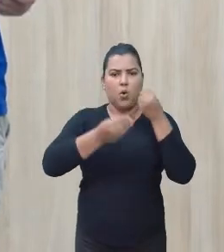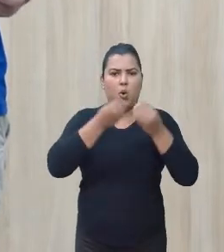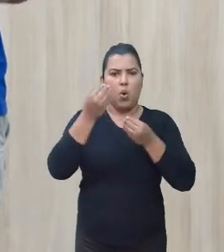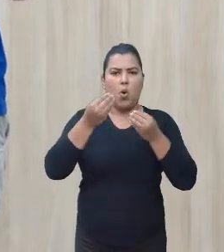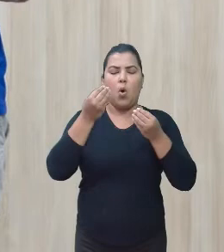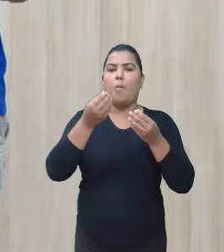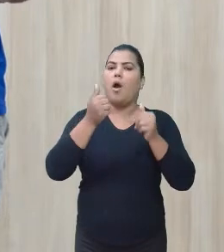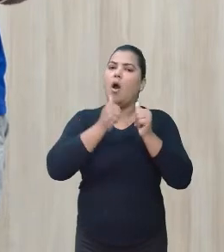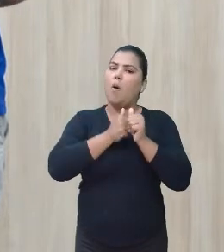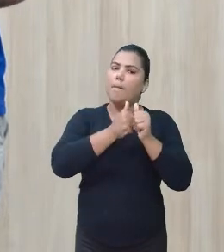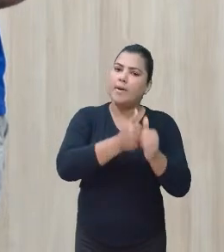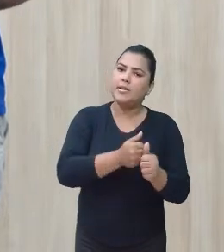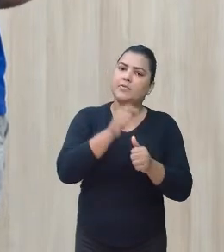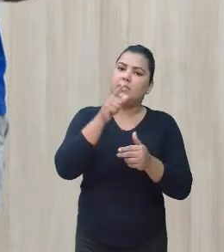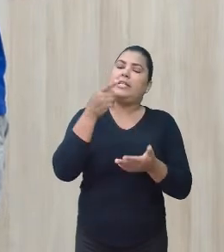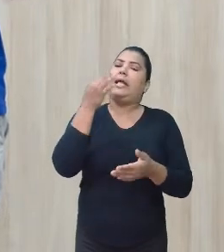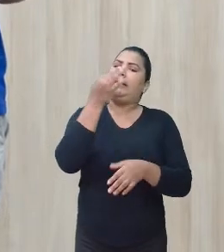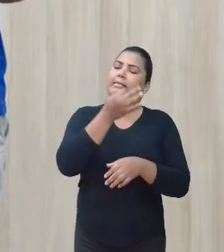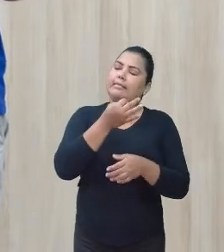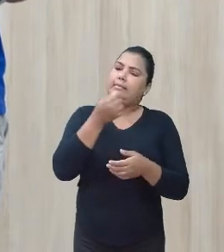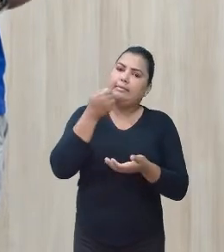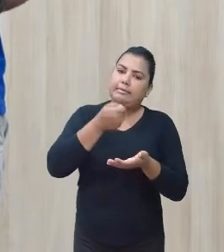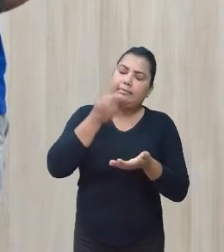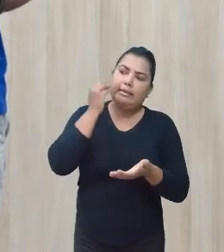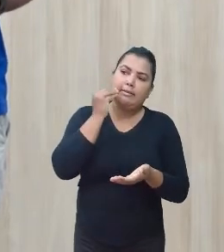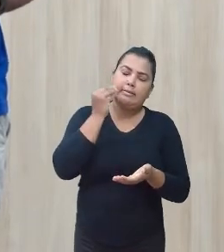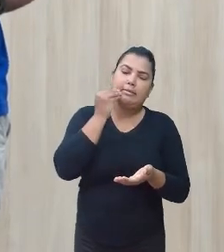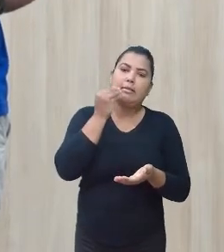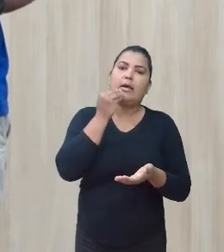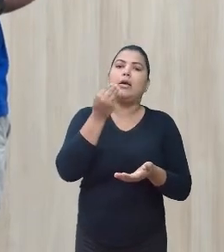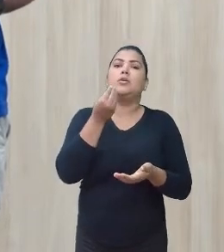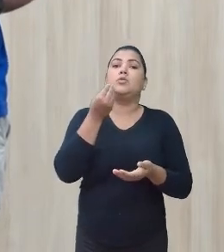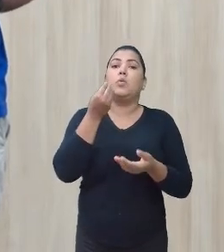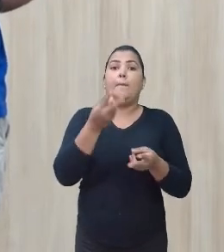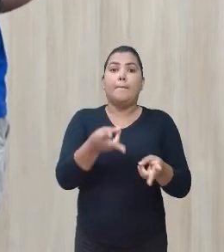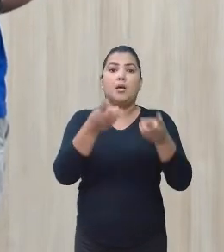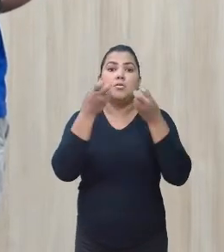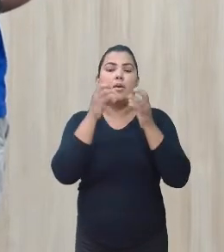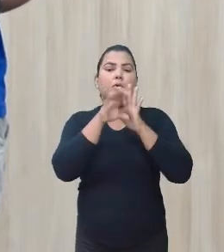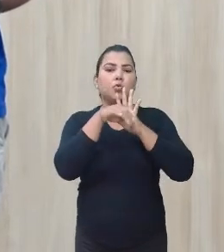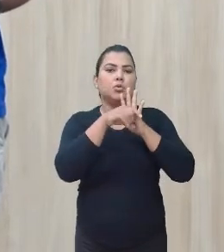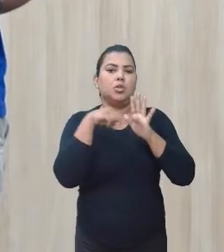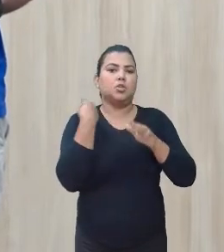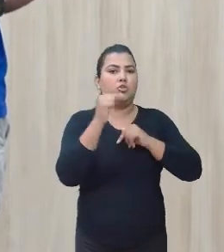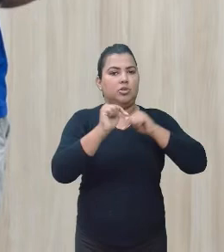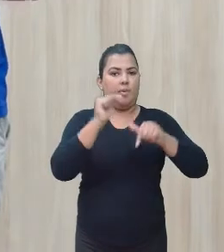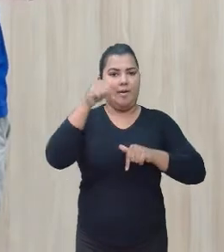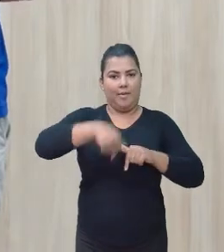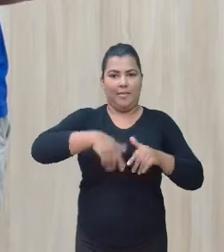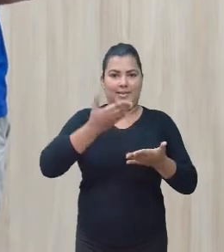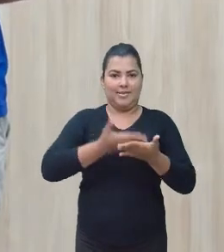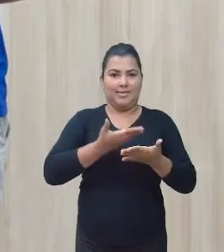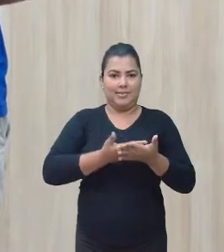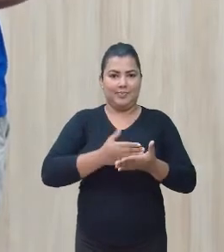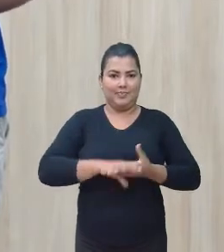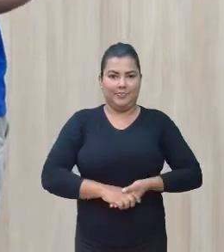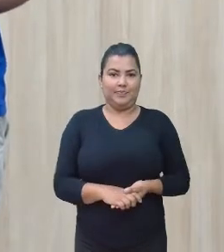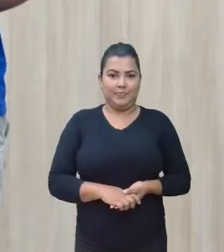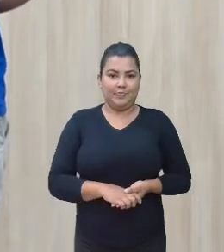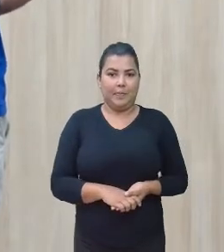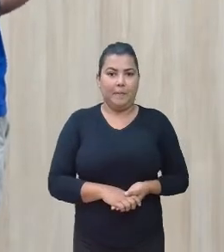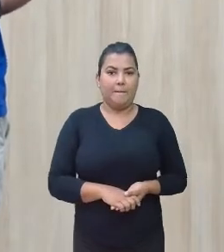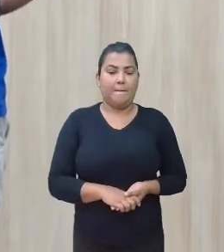está tentando observar e compreender os conceitos que nós trabalhamos aqui em sala, tá certo? Lembrando mais uma